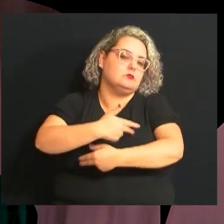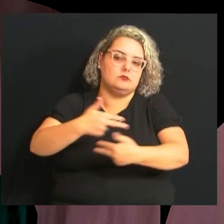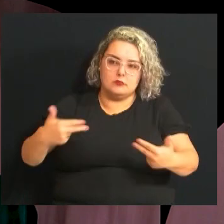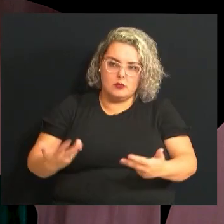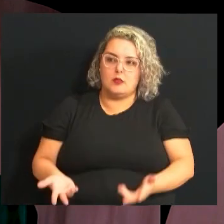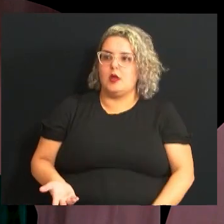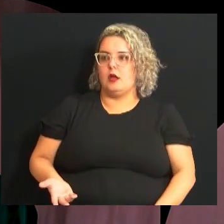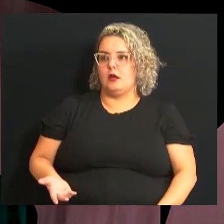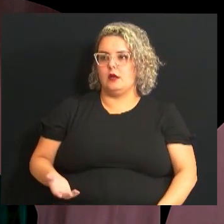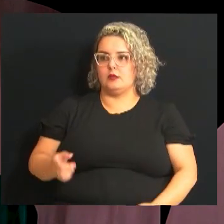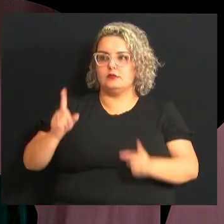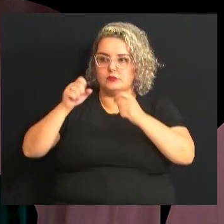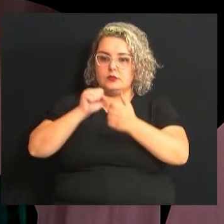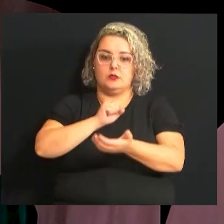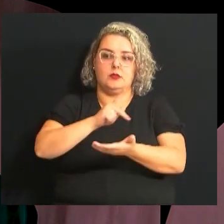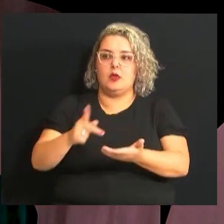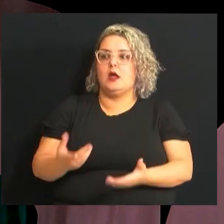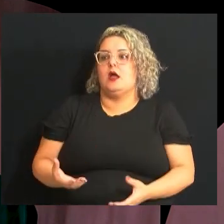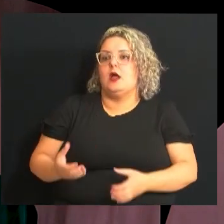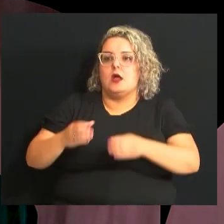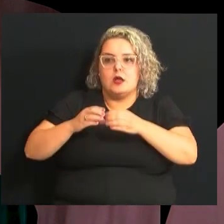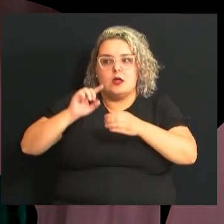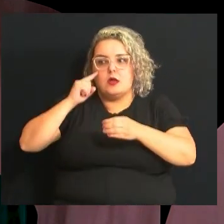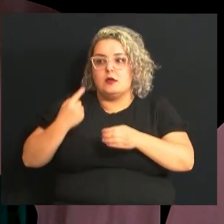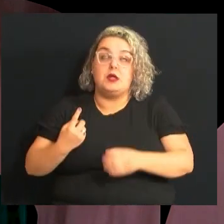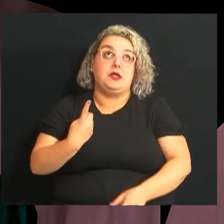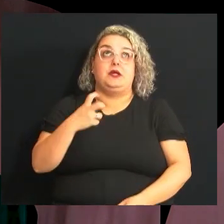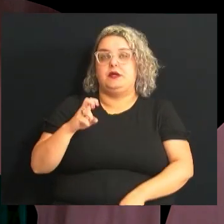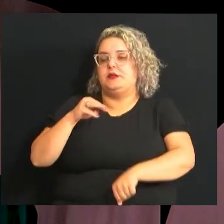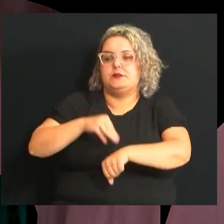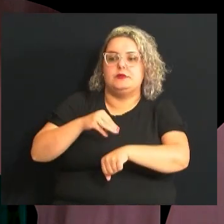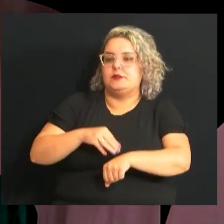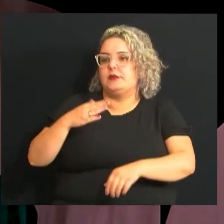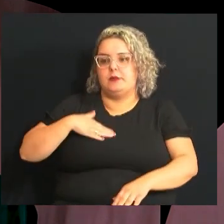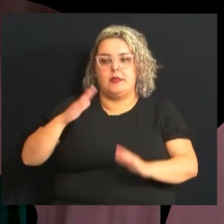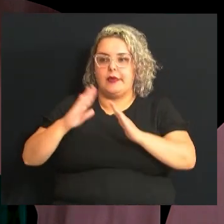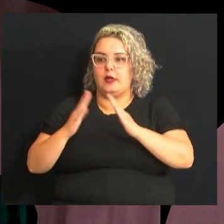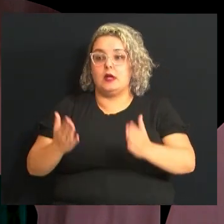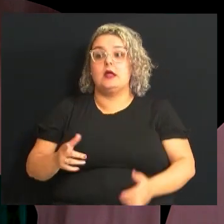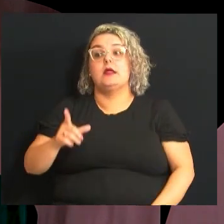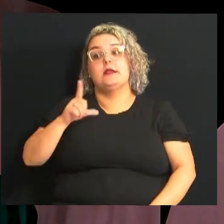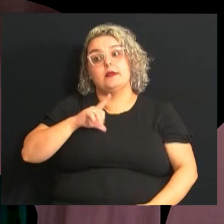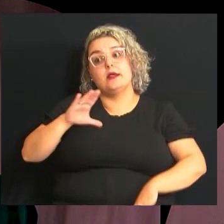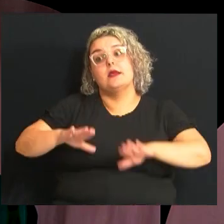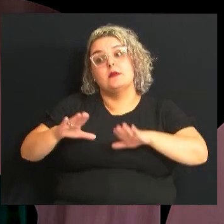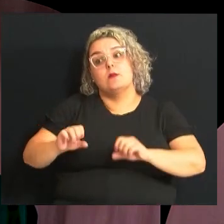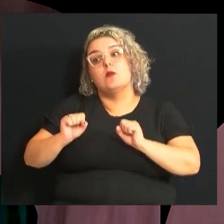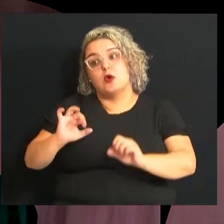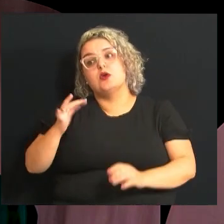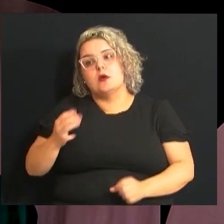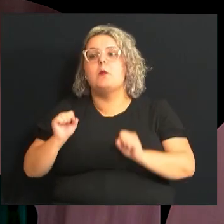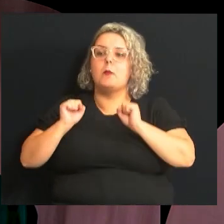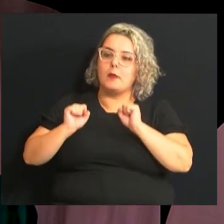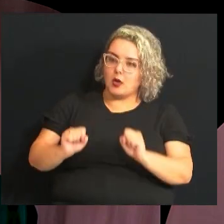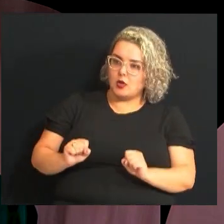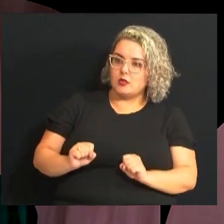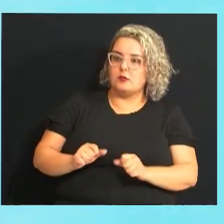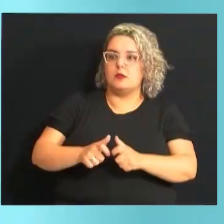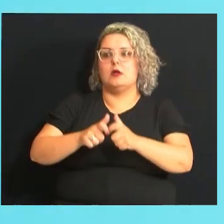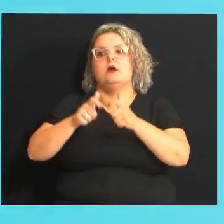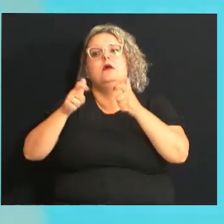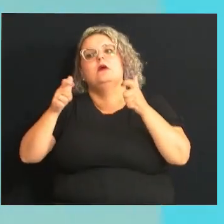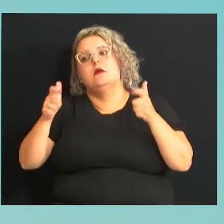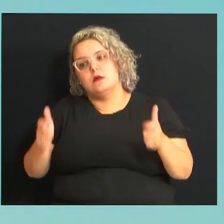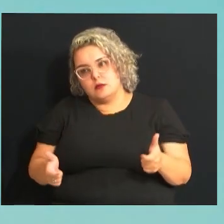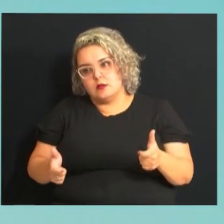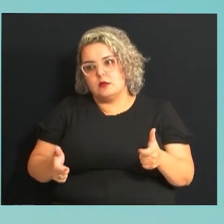muito recorrente, é semanal. Então, dificilmente você abre um aplicativo e fala, nossa, eu preciso de cebola agora em 15 minutos na minha casa.